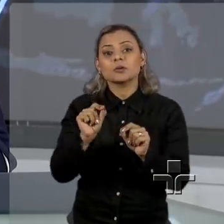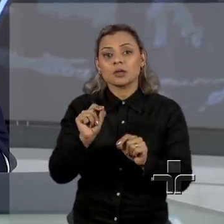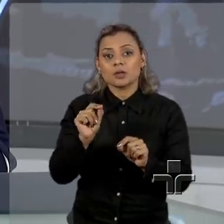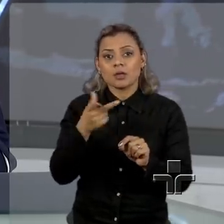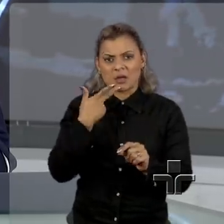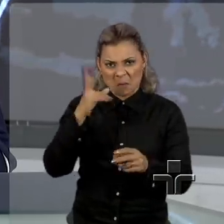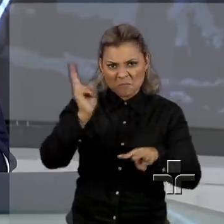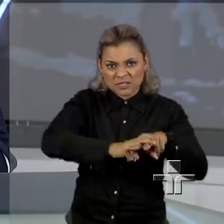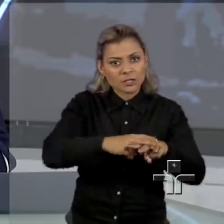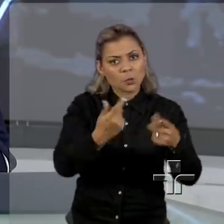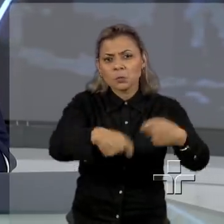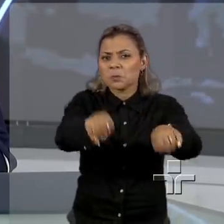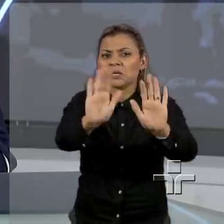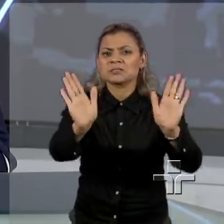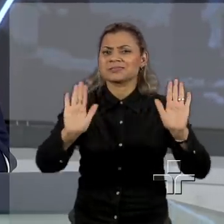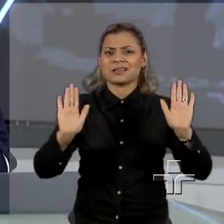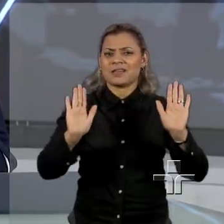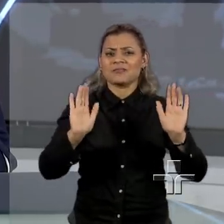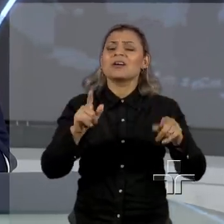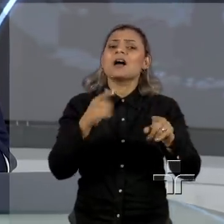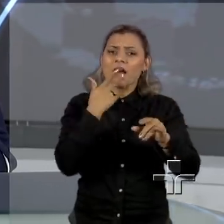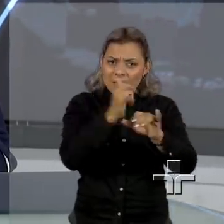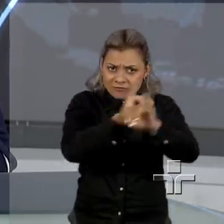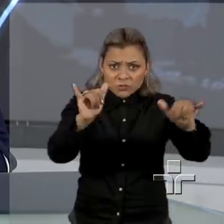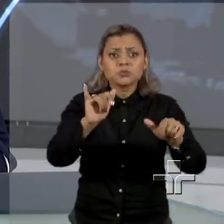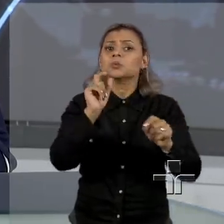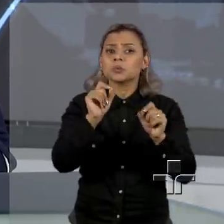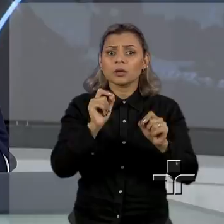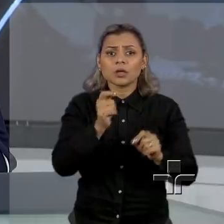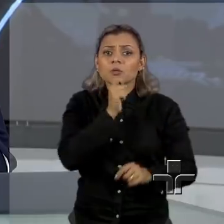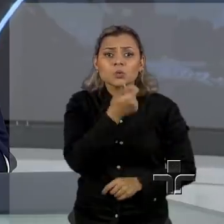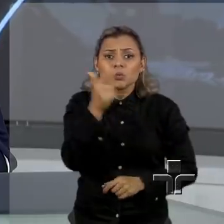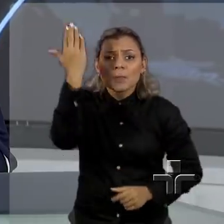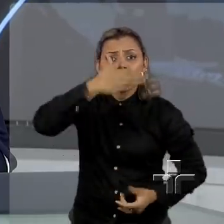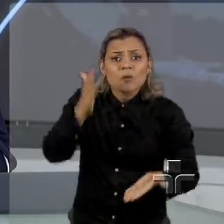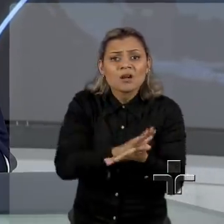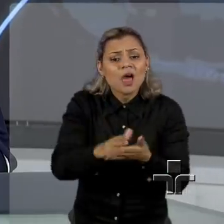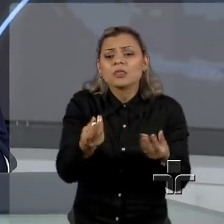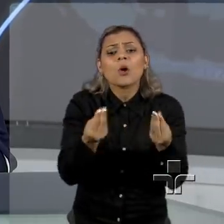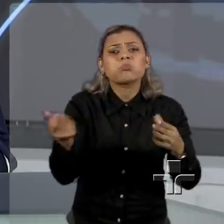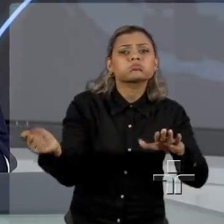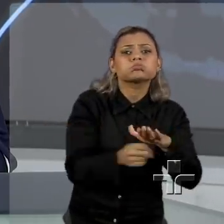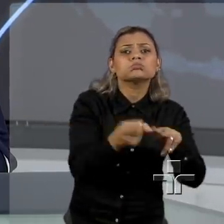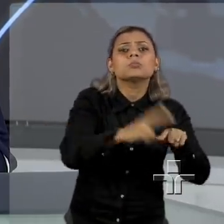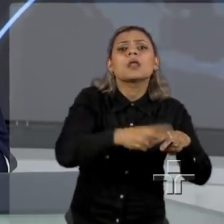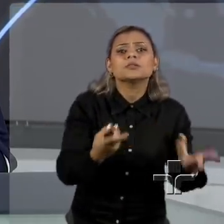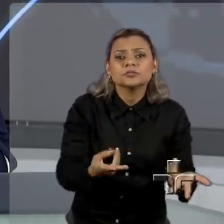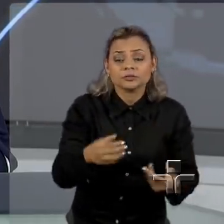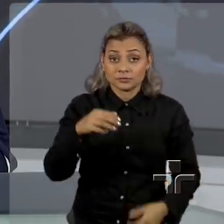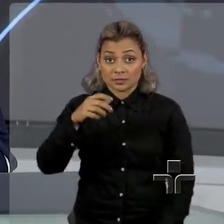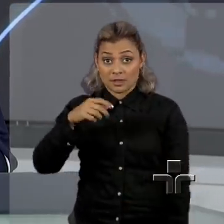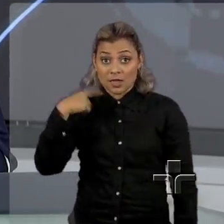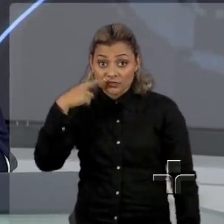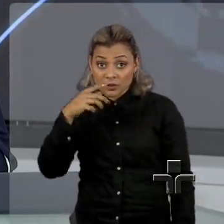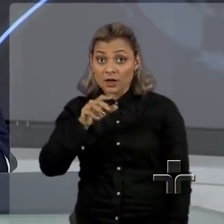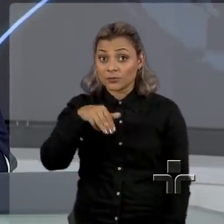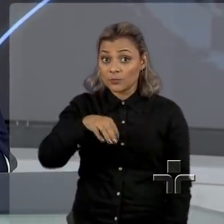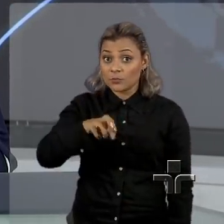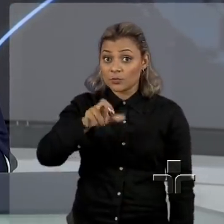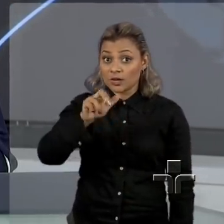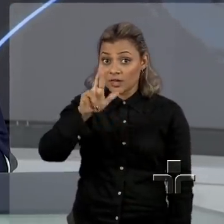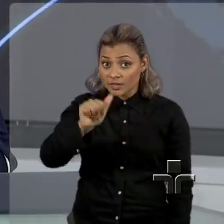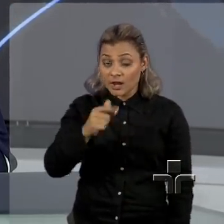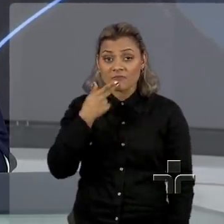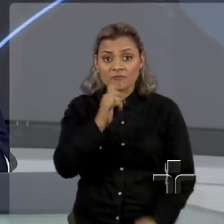foram desnecessárias e também afirma que não tem provas. A defesa de Moreira Franco se declarou inconformada